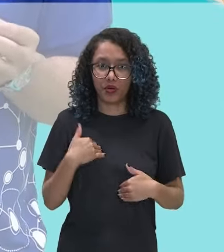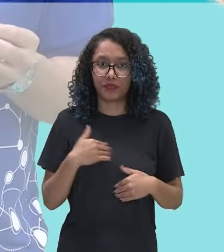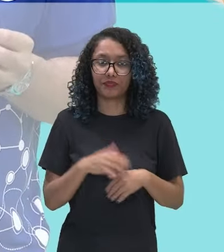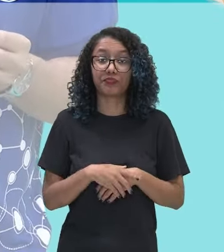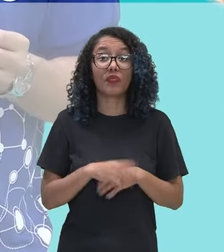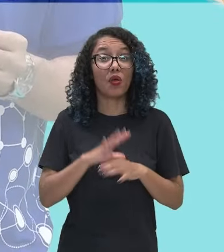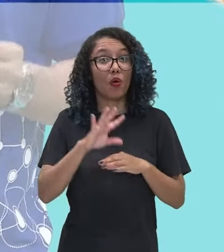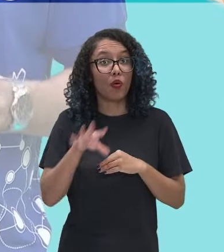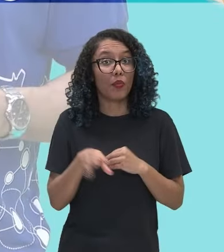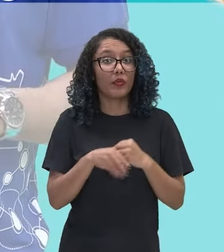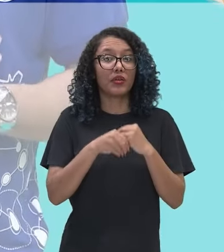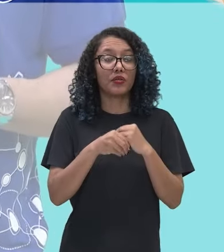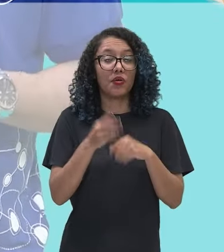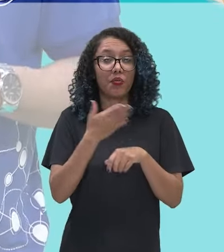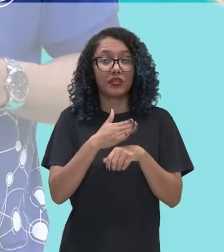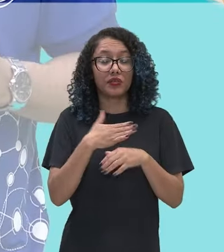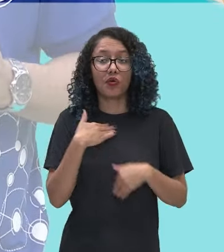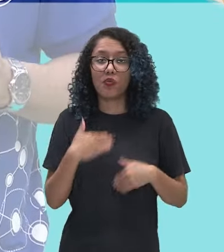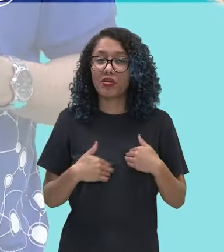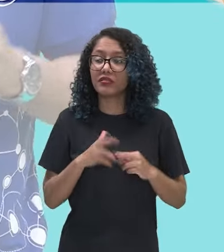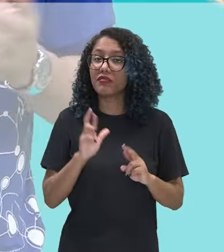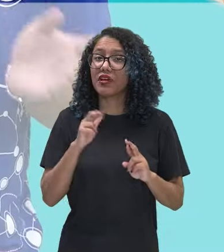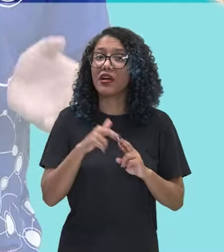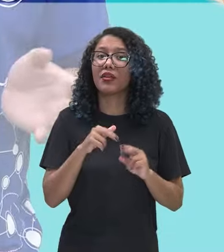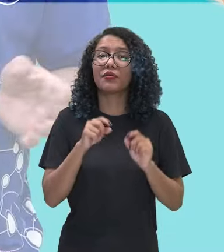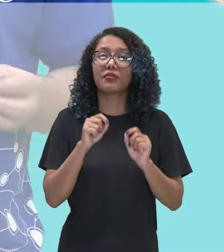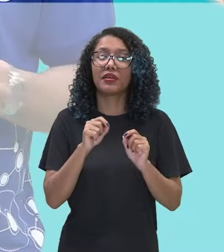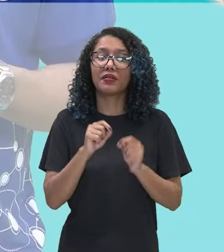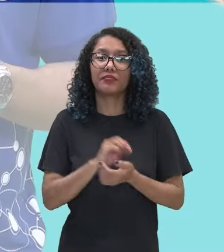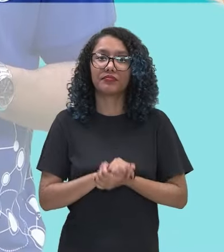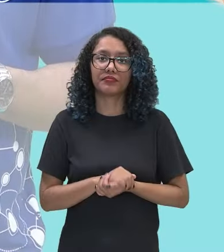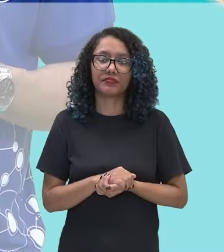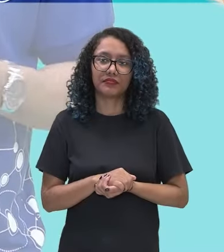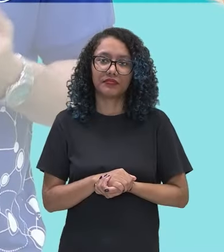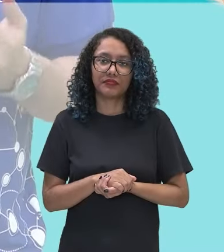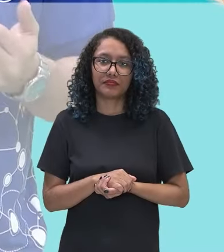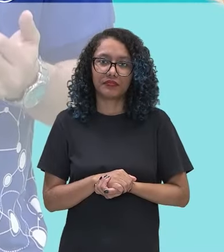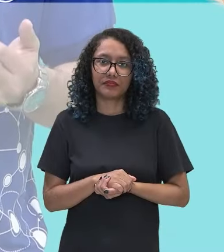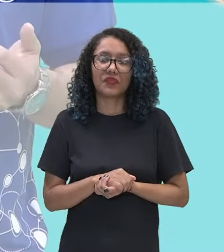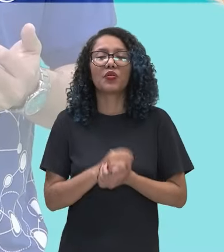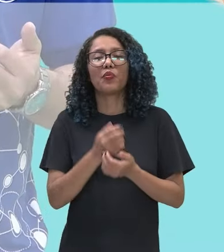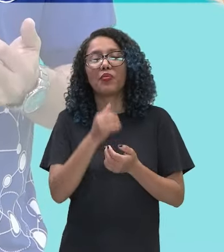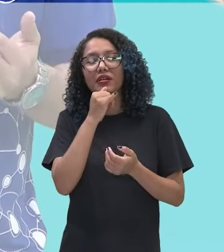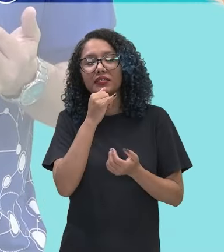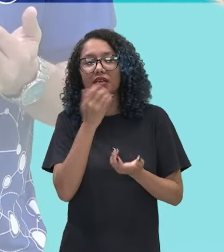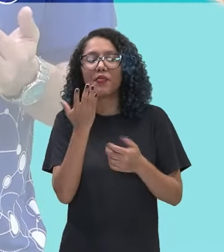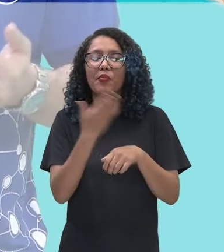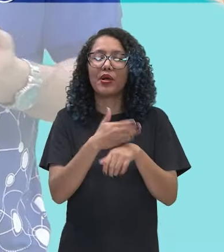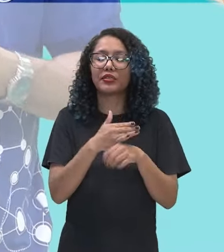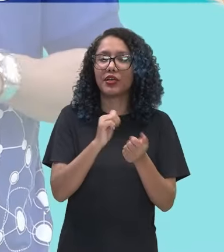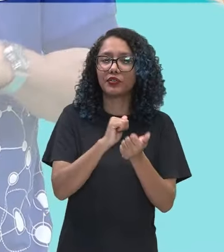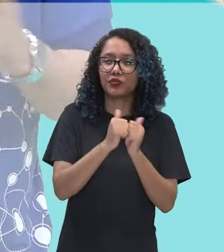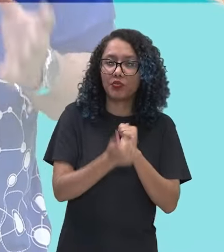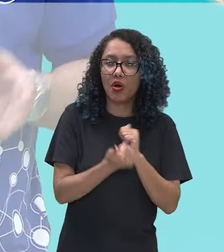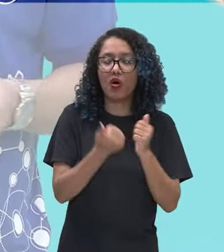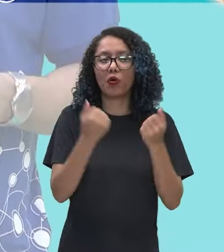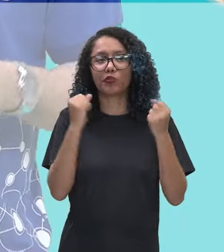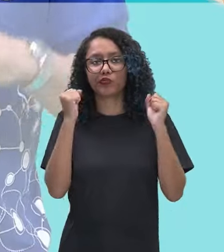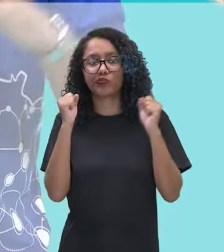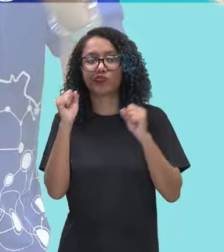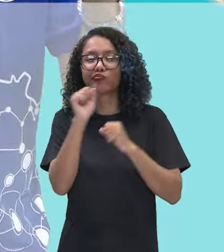práticas corporais é quando a gente se refere a todos os elementos que compõem as práticas de esportes, as práticas de atividade física de